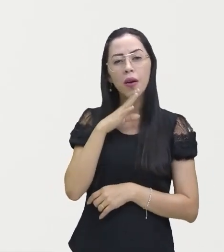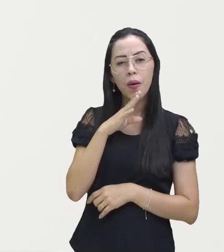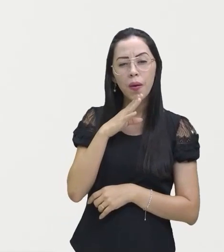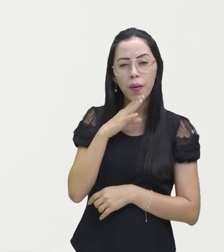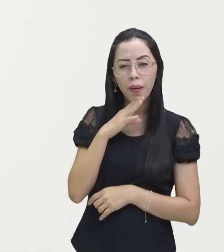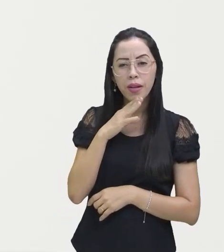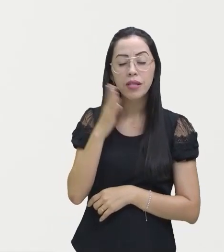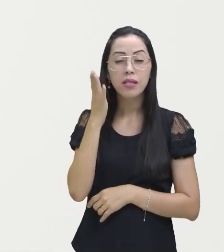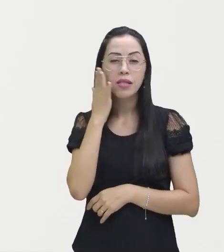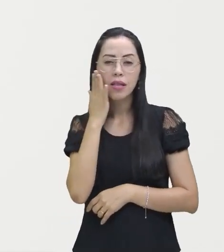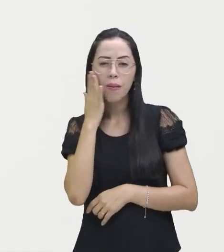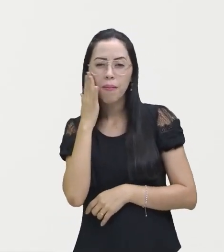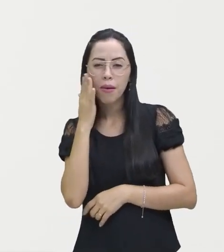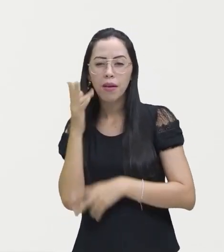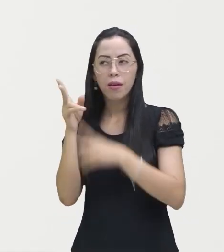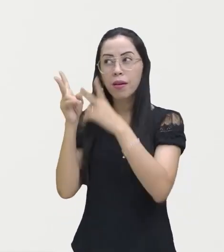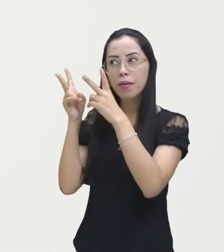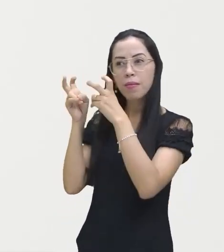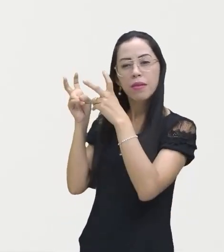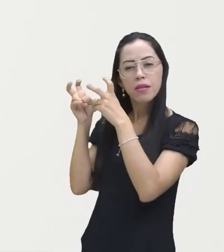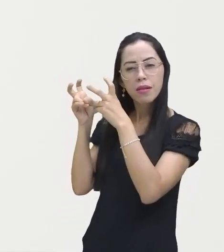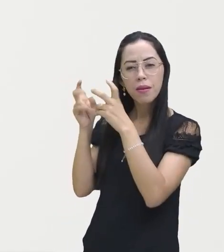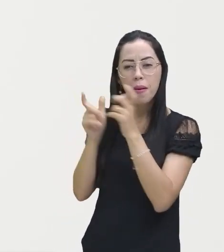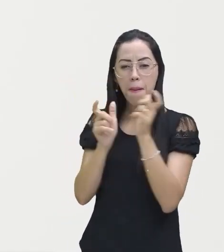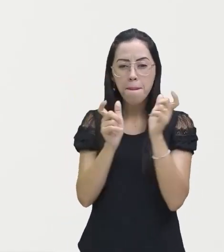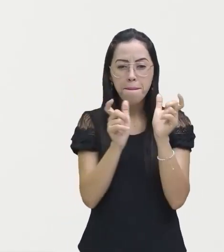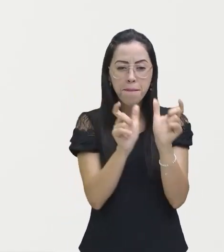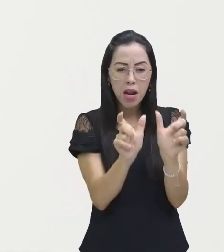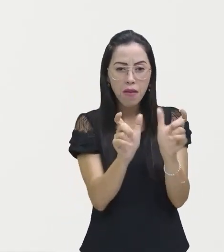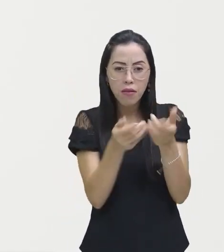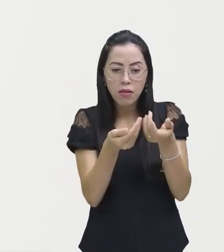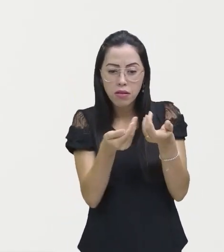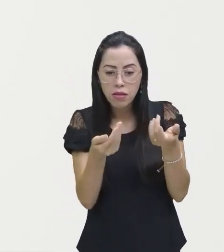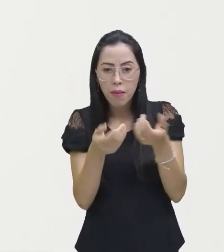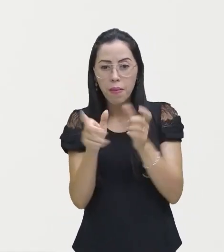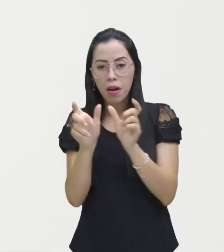palavrinhas elas precisam estar separadas nos textos.